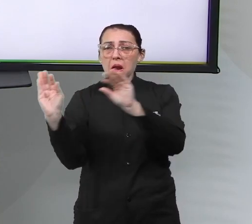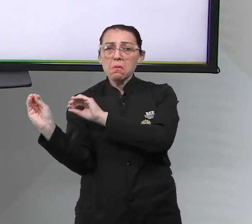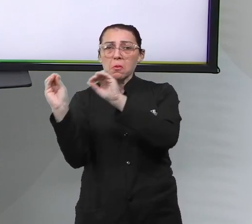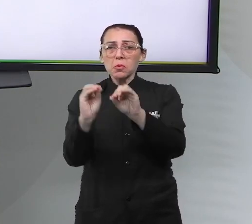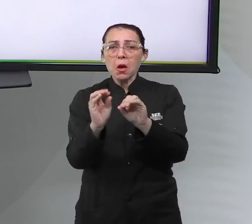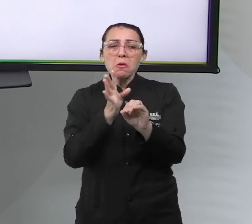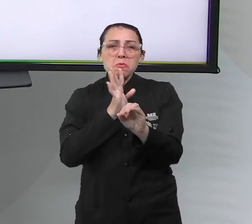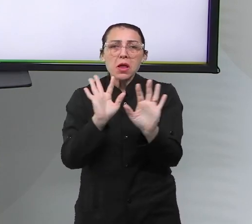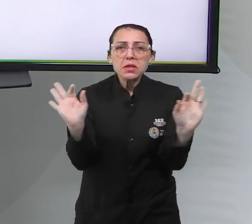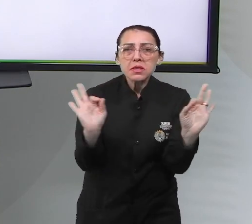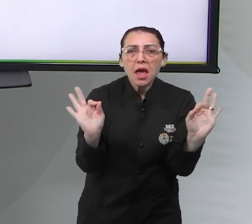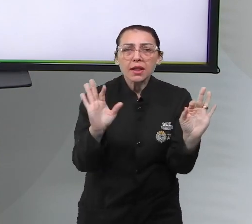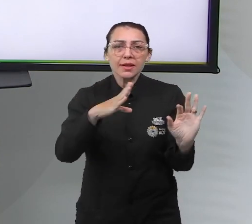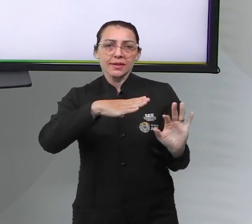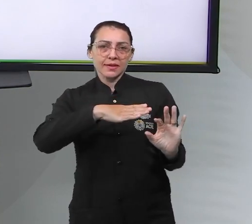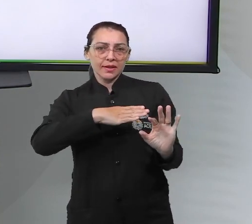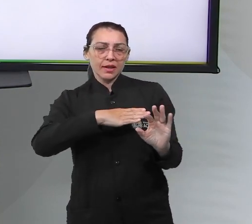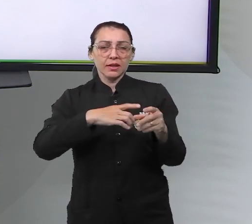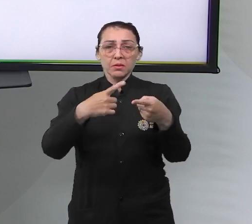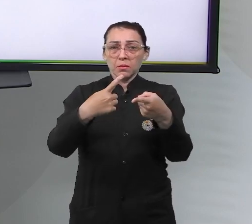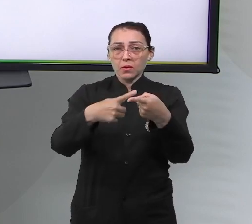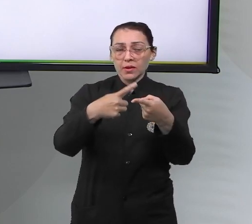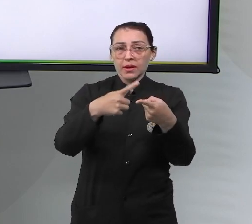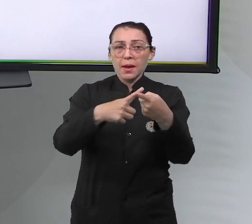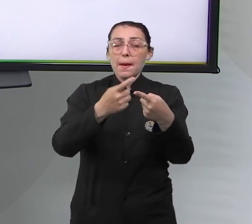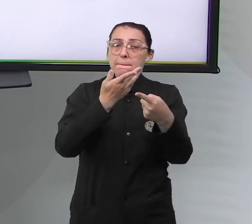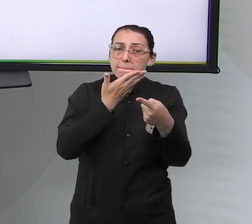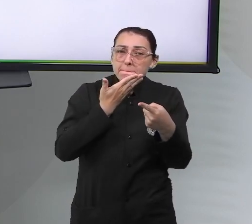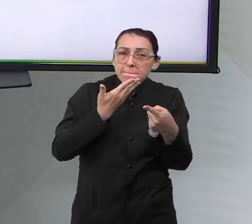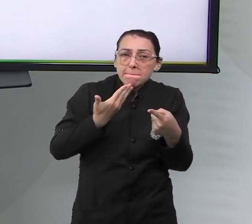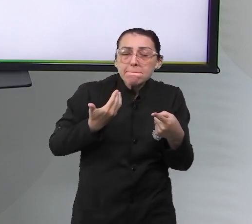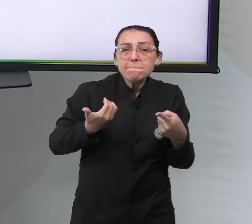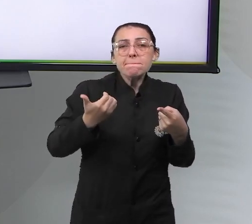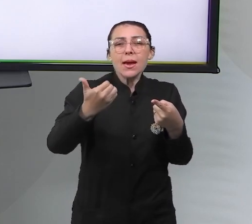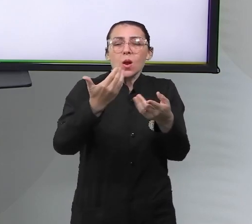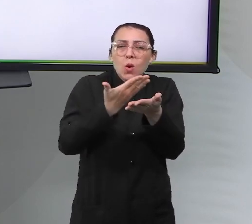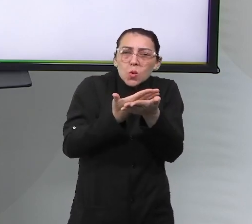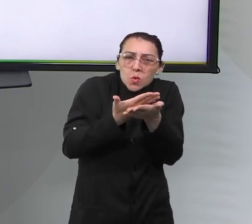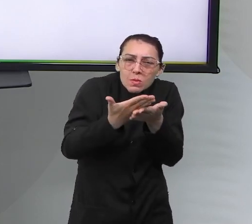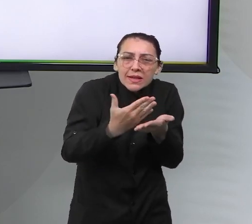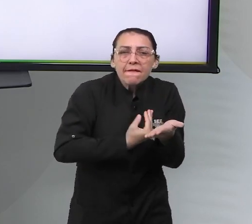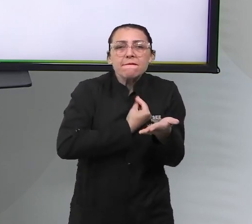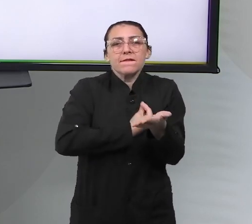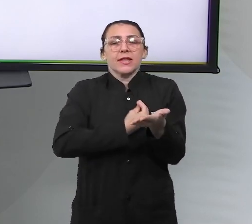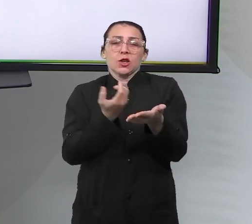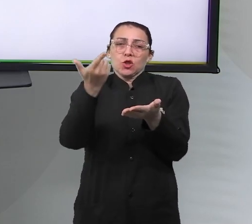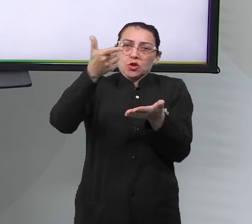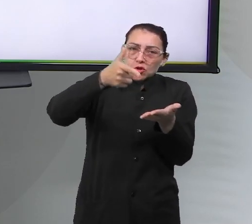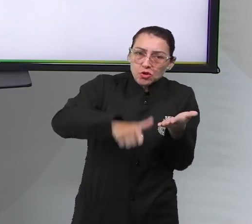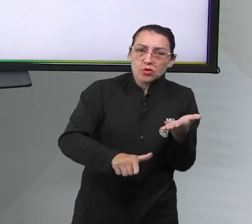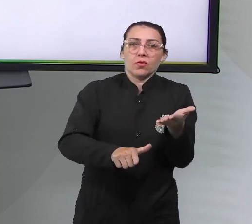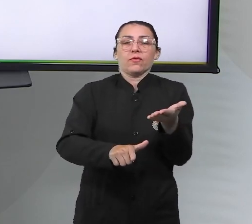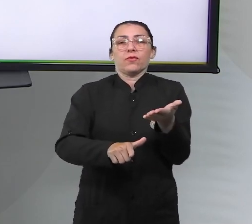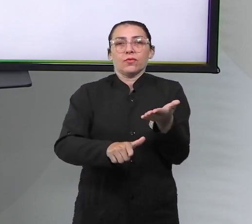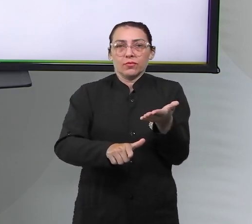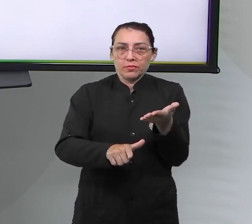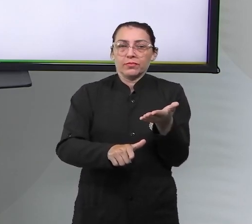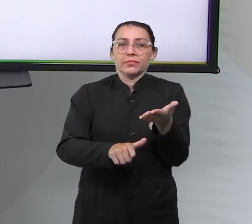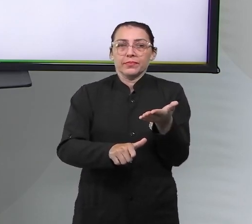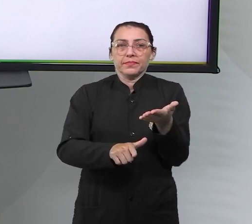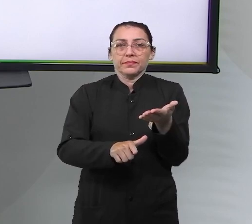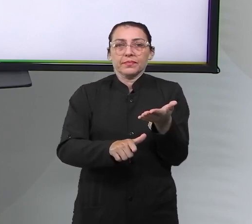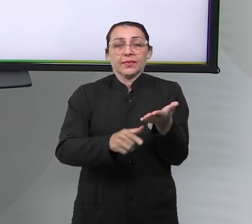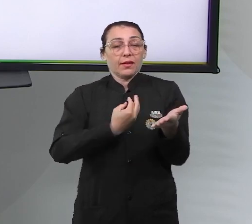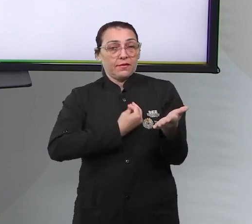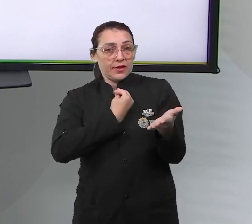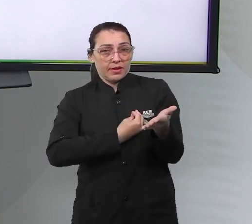para uma outra cidade justamente para reiniciar, refazer, reconstruir